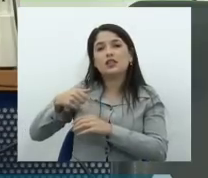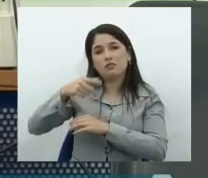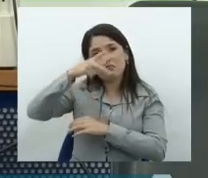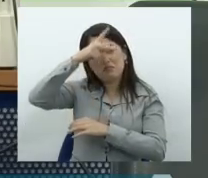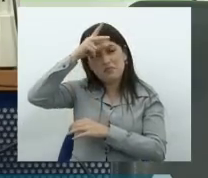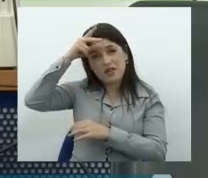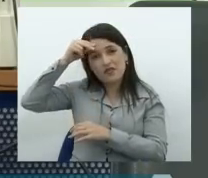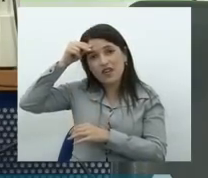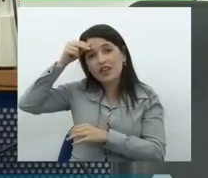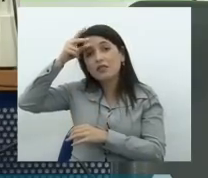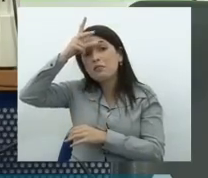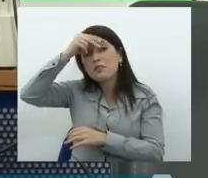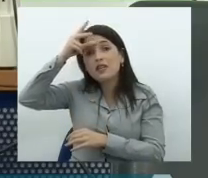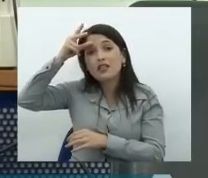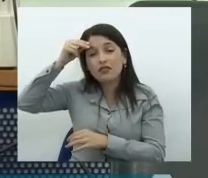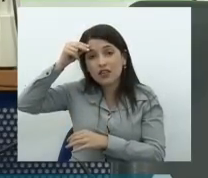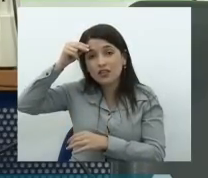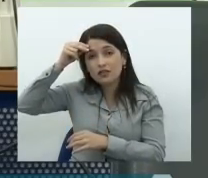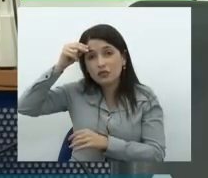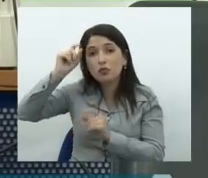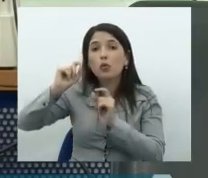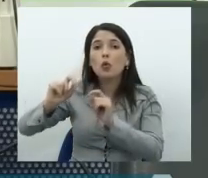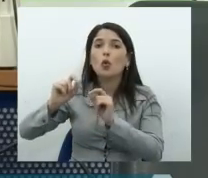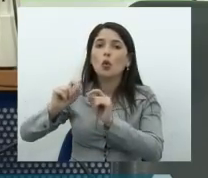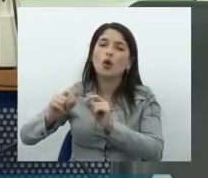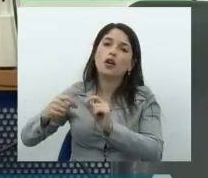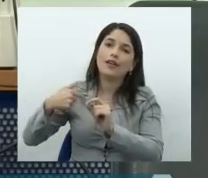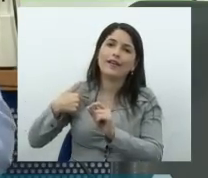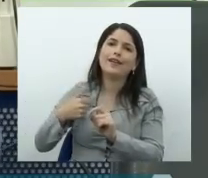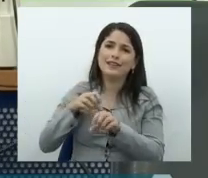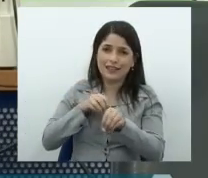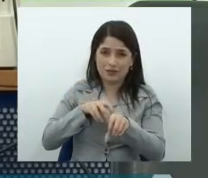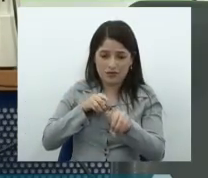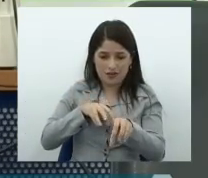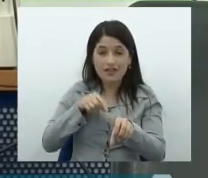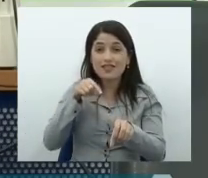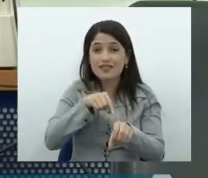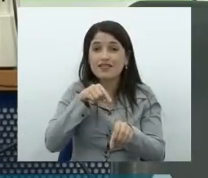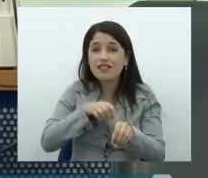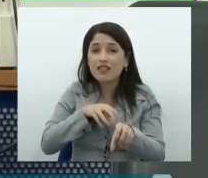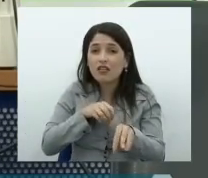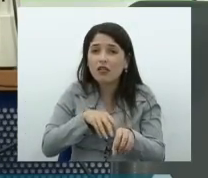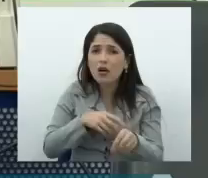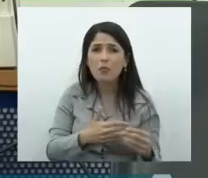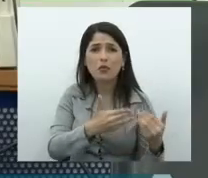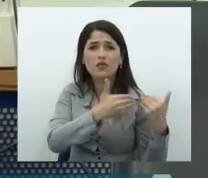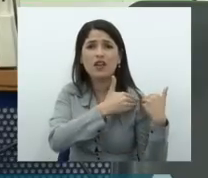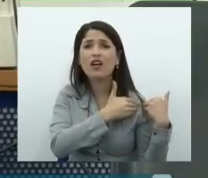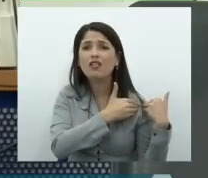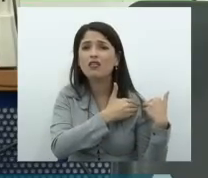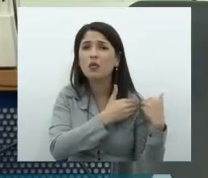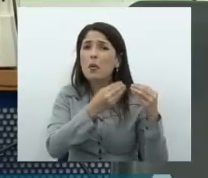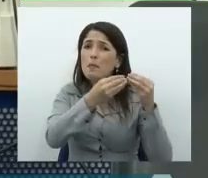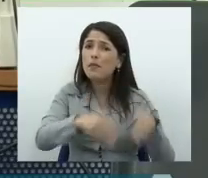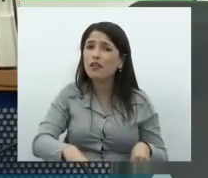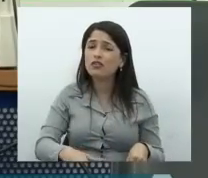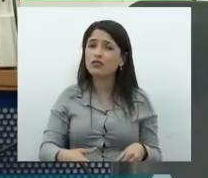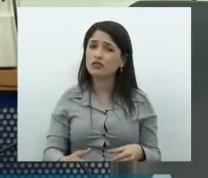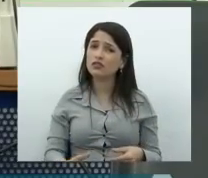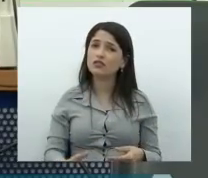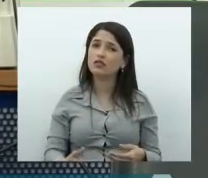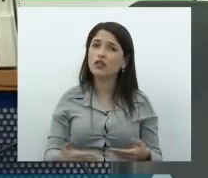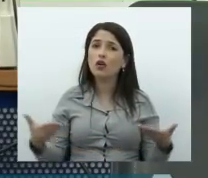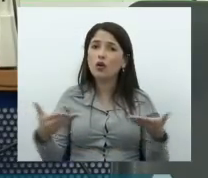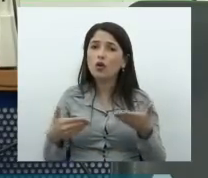hoje... Ele é candidato a vice. Isso é o verdadeiro escárnio da população guarulhense. E mais do que